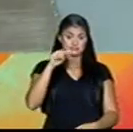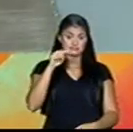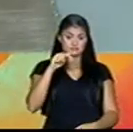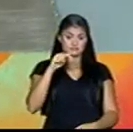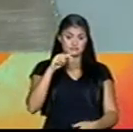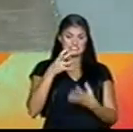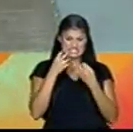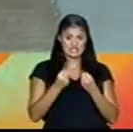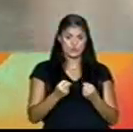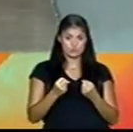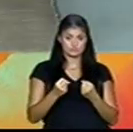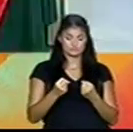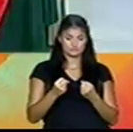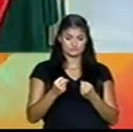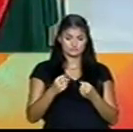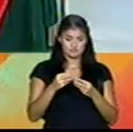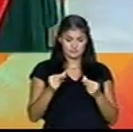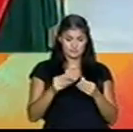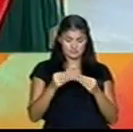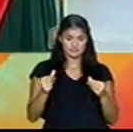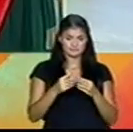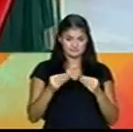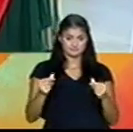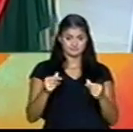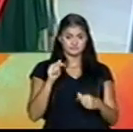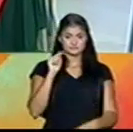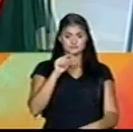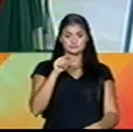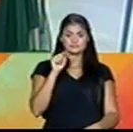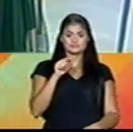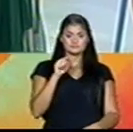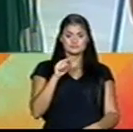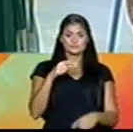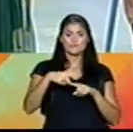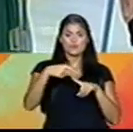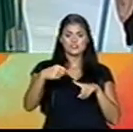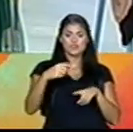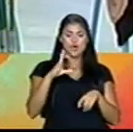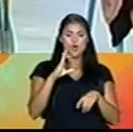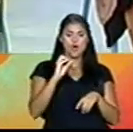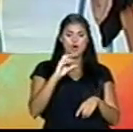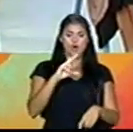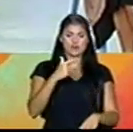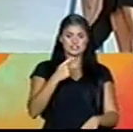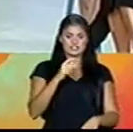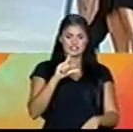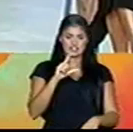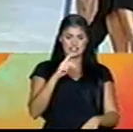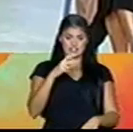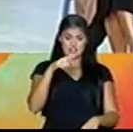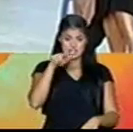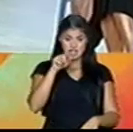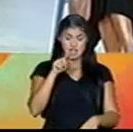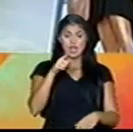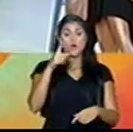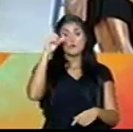desidratado. Pronto, sim. Meio esmigalhado, grosseiramente. E folhas de hortelã. Muito bem. E agora e estas é que são umas bolachas de